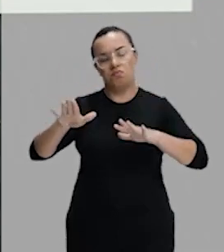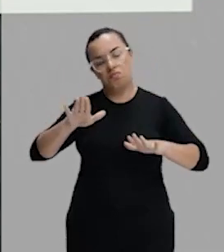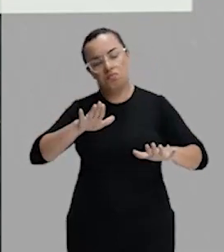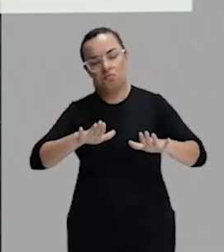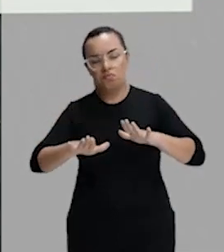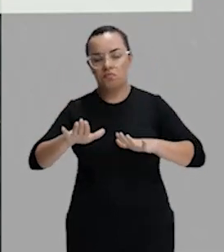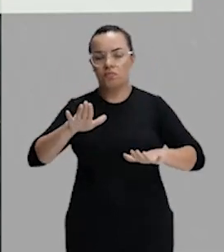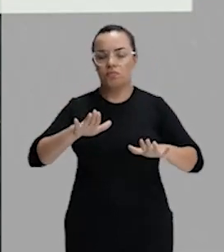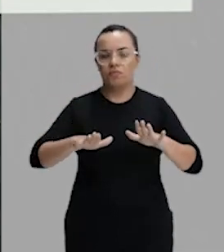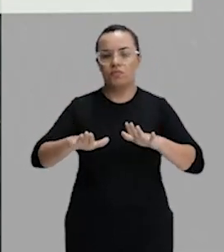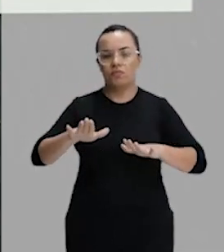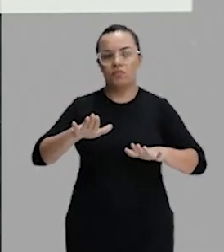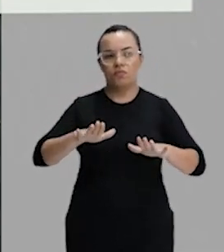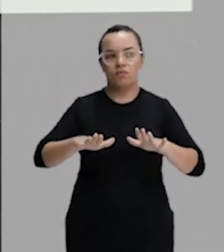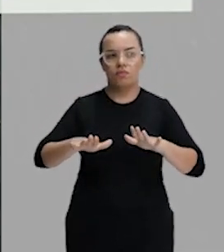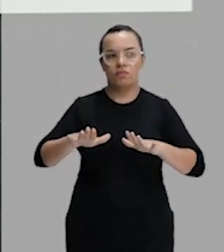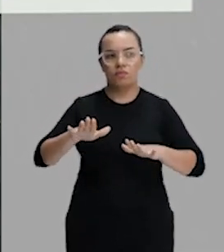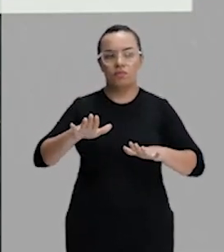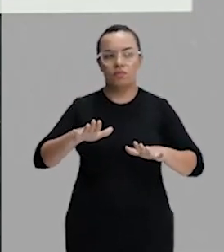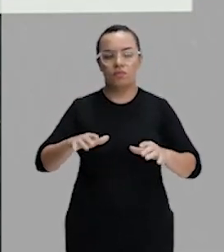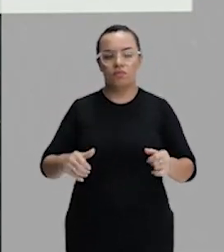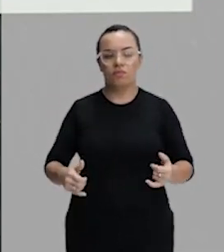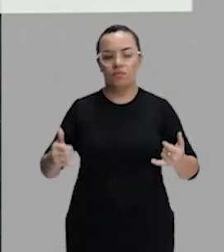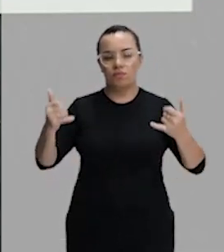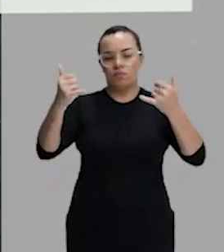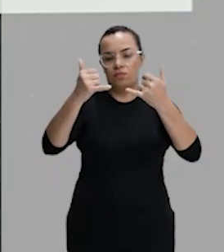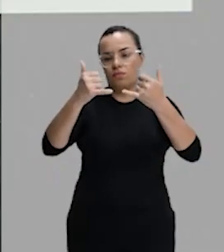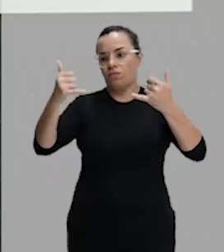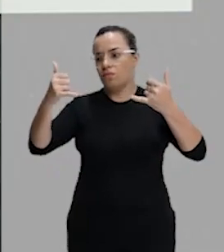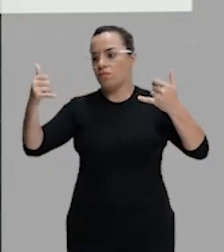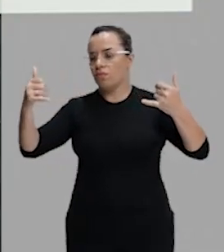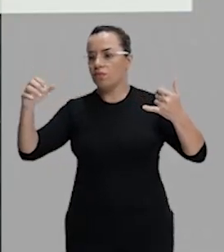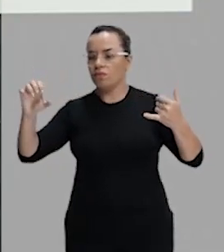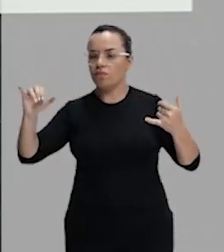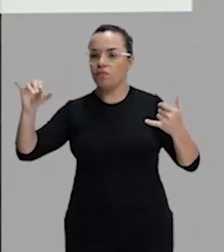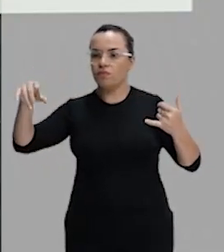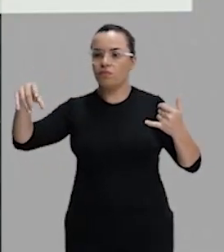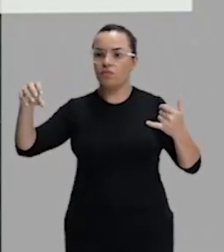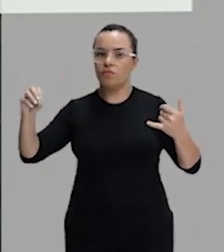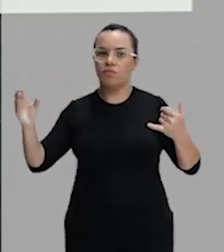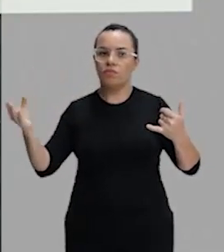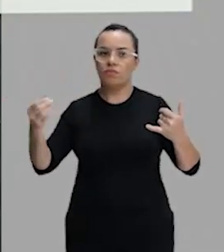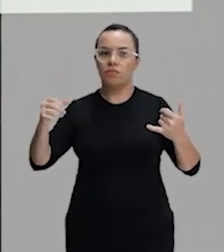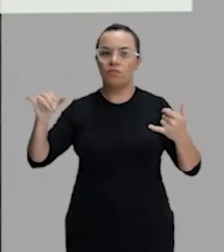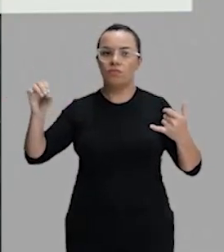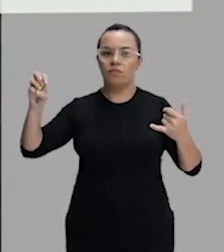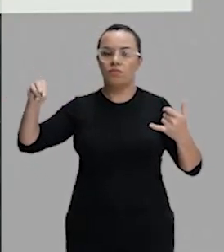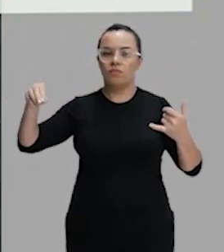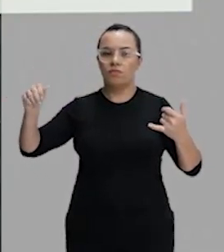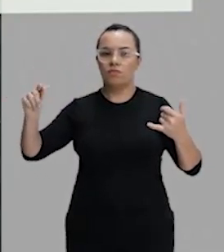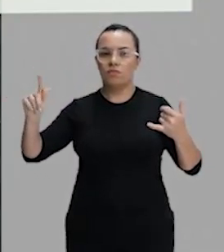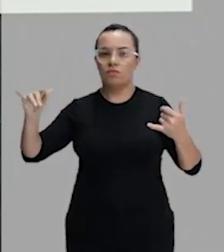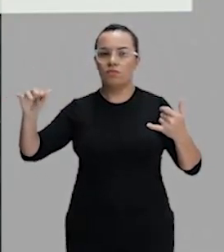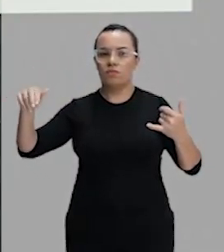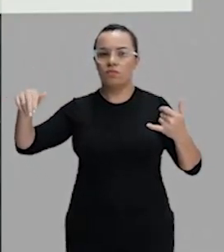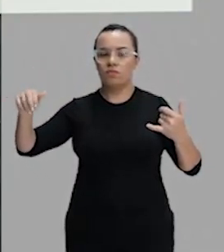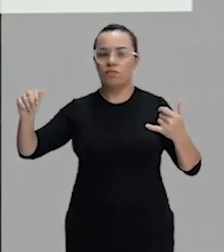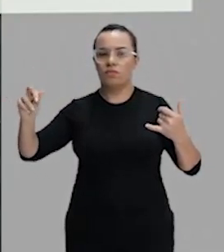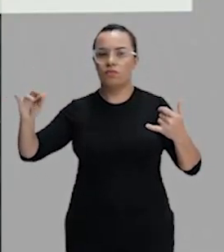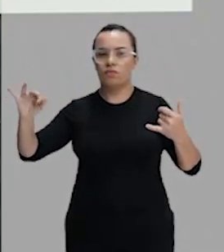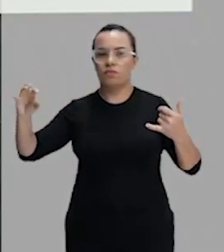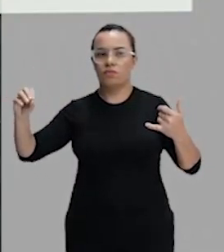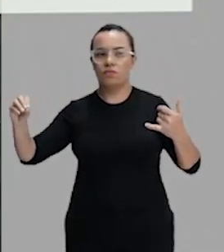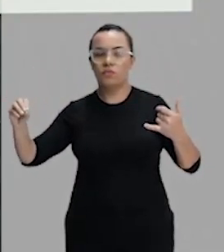depender de quê? Vai depender do teu eixo imaginário. Onde está o teu eixo imaginário? Se ele está sobre o